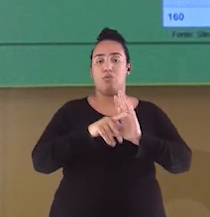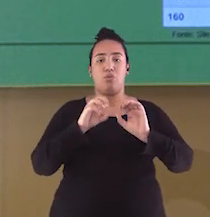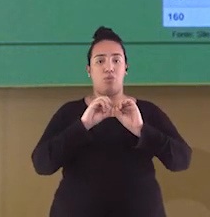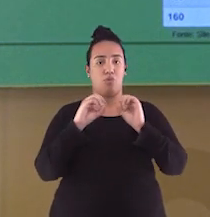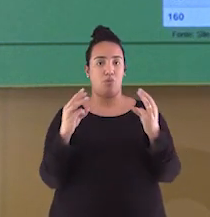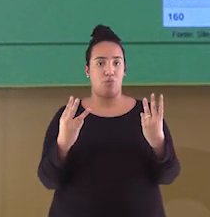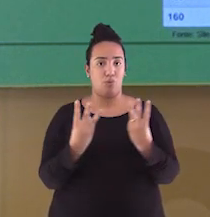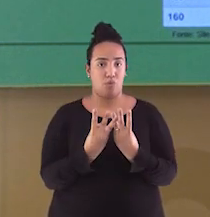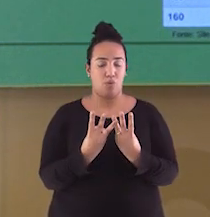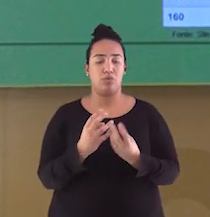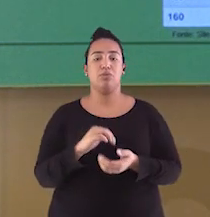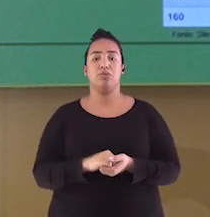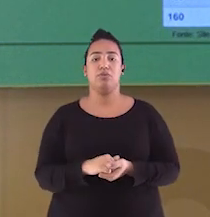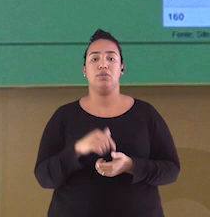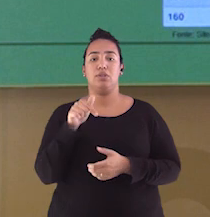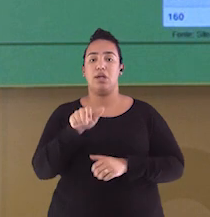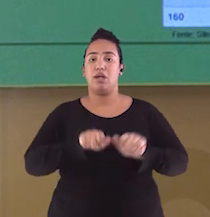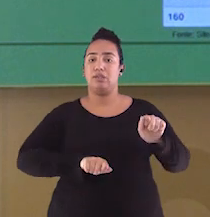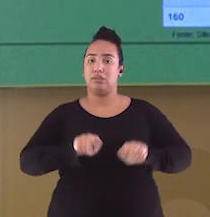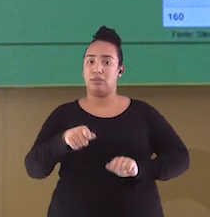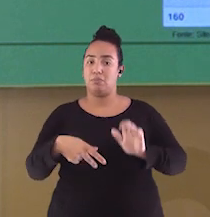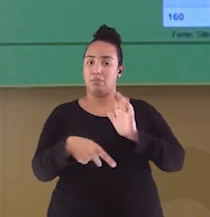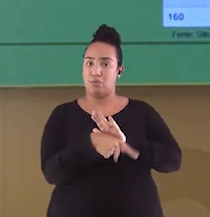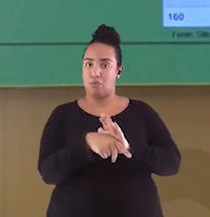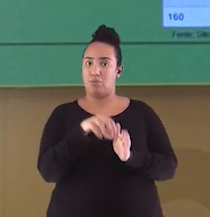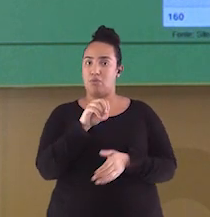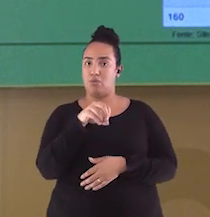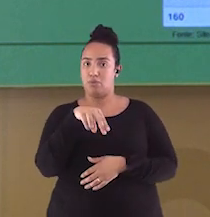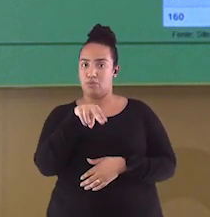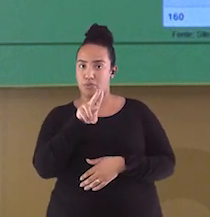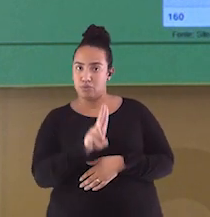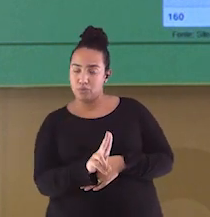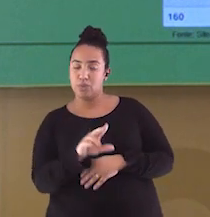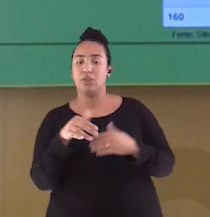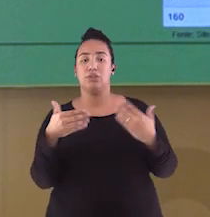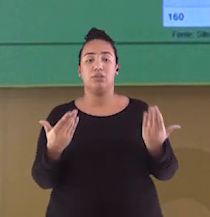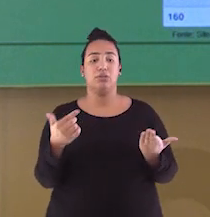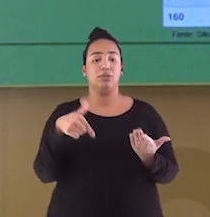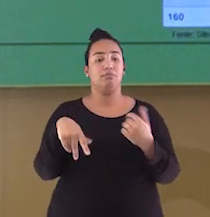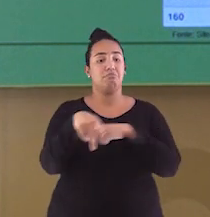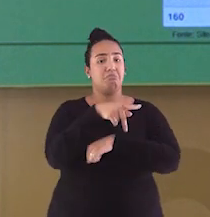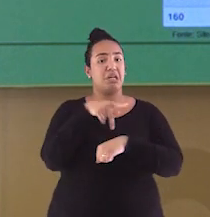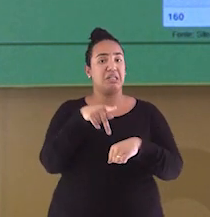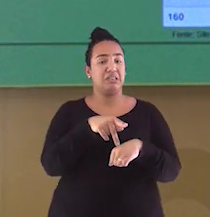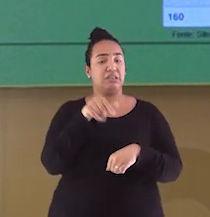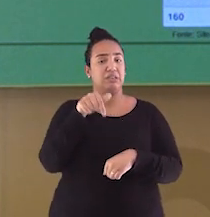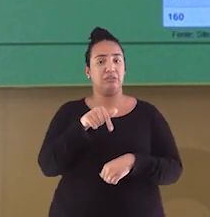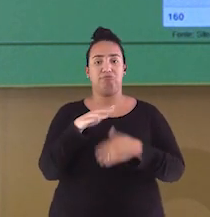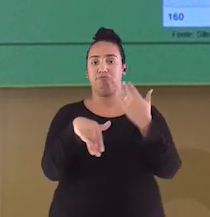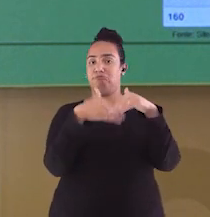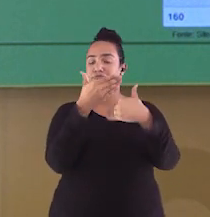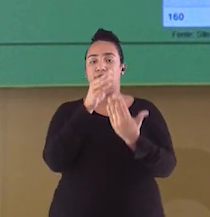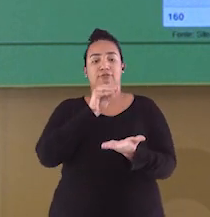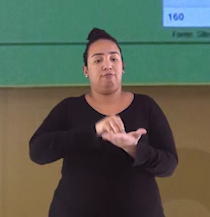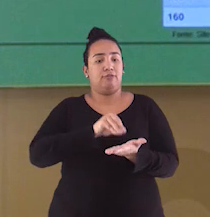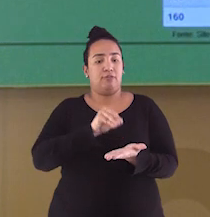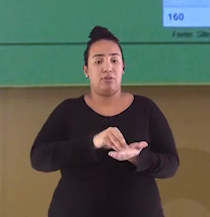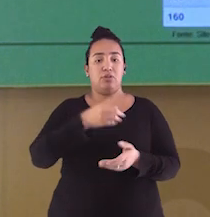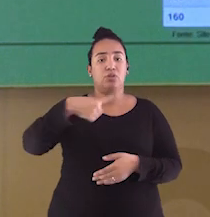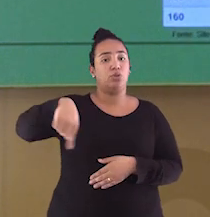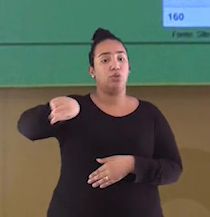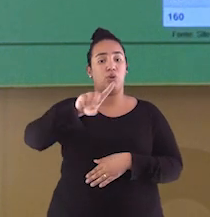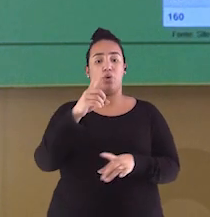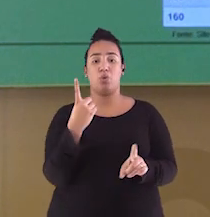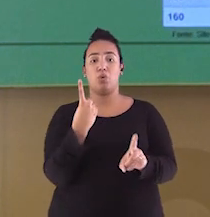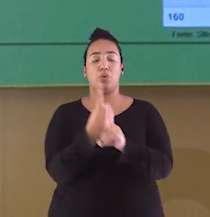para o Desenvolvimento, administrado pela ONU, no ranking dos países com menos desenvolvimento, se encontra